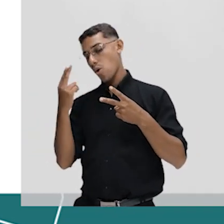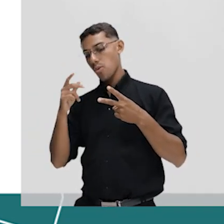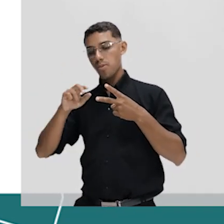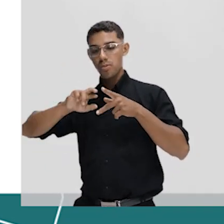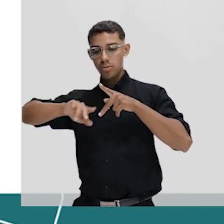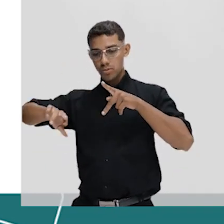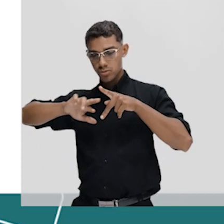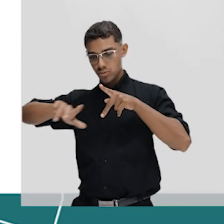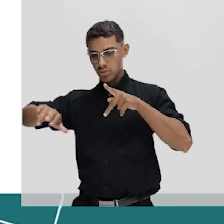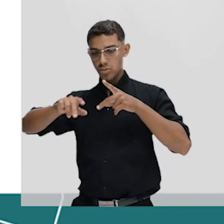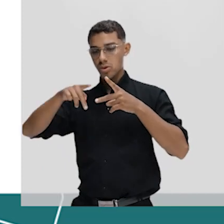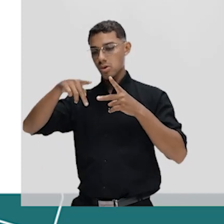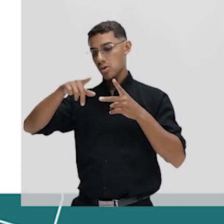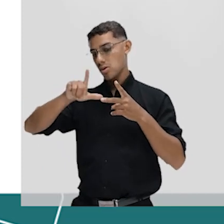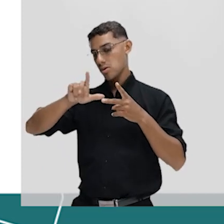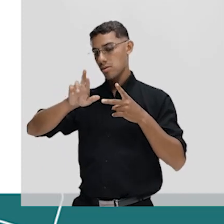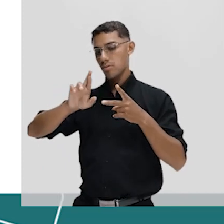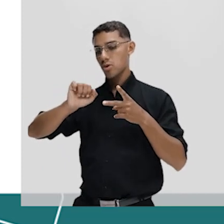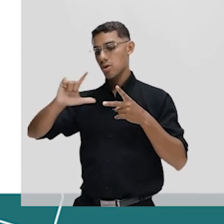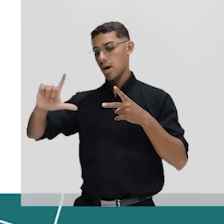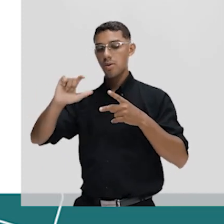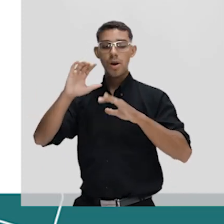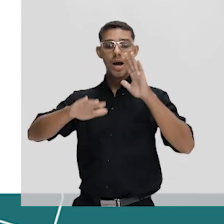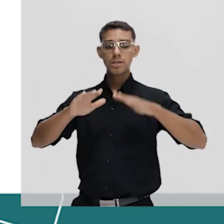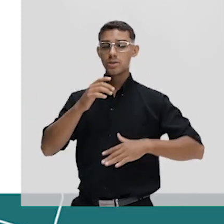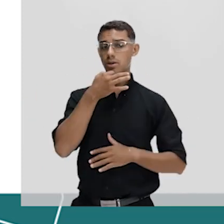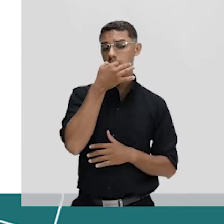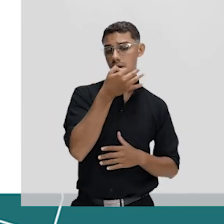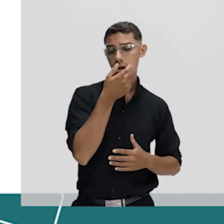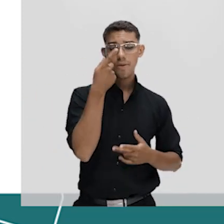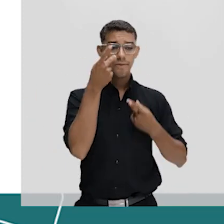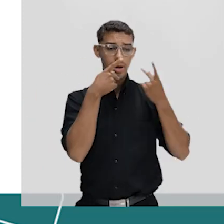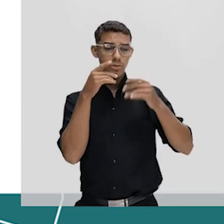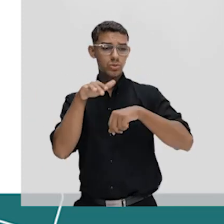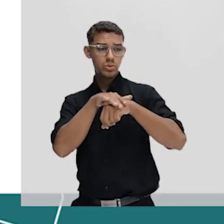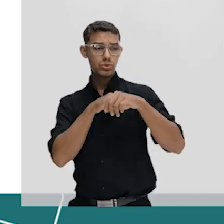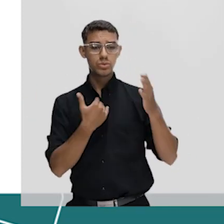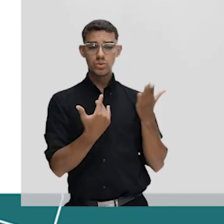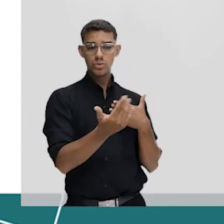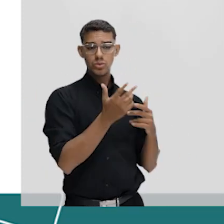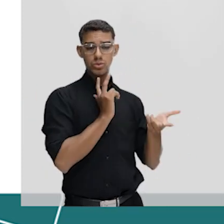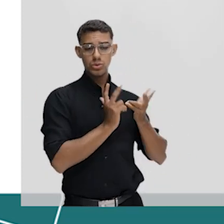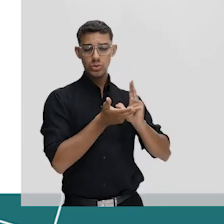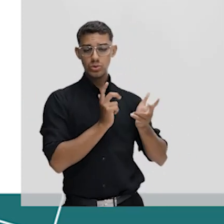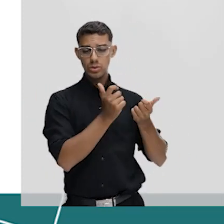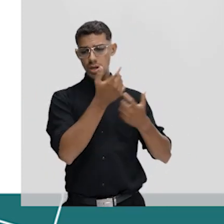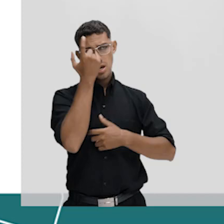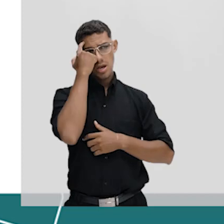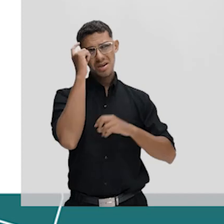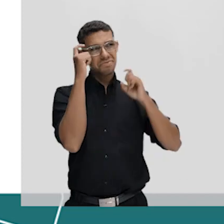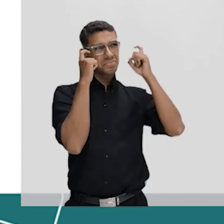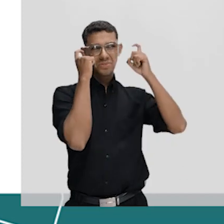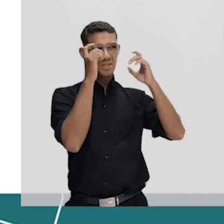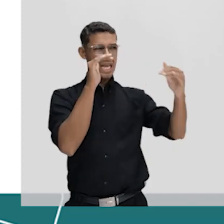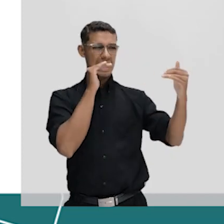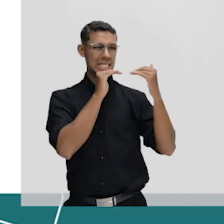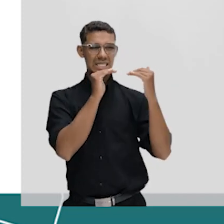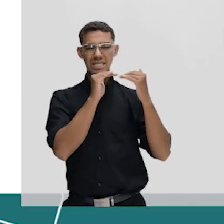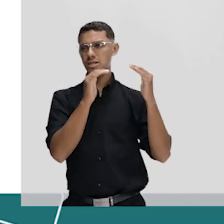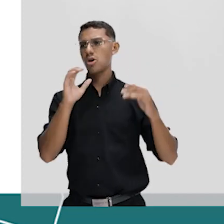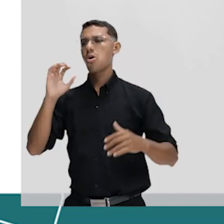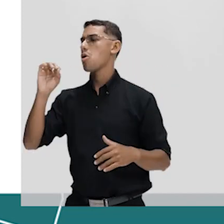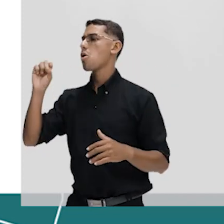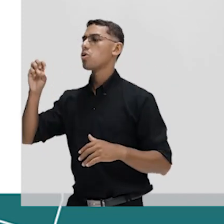concordância. Às vezes na nossa fala, quando a gente está falando, né, conversando com os colegas, a gente não tem muito essa preocupação de fazer a concordância, né? Diz,